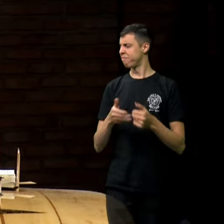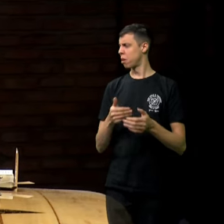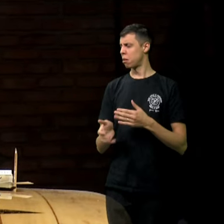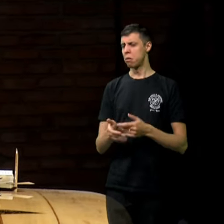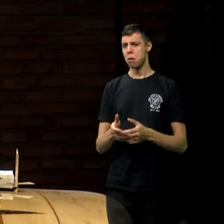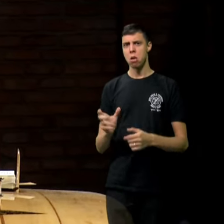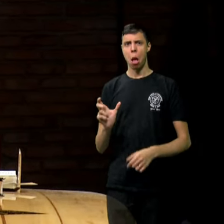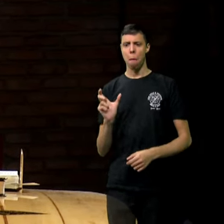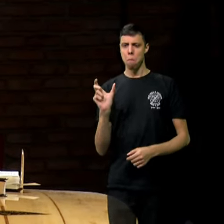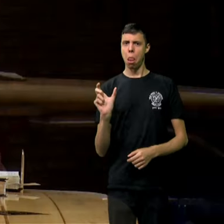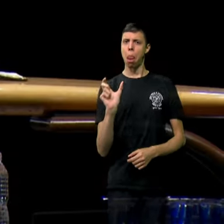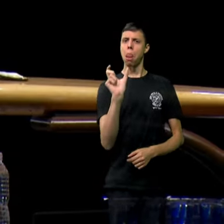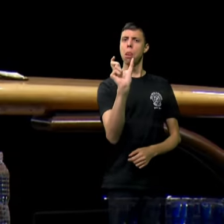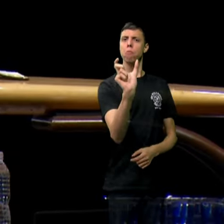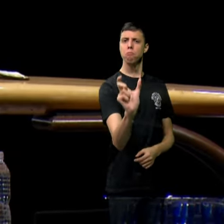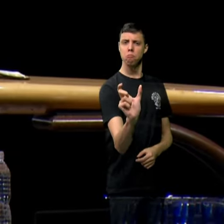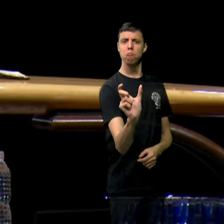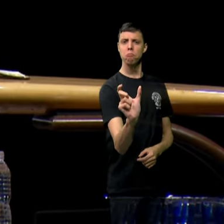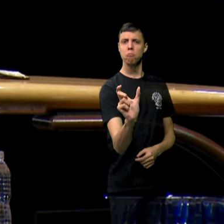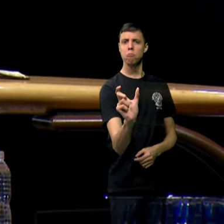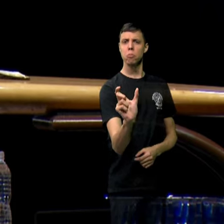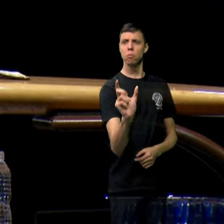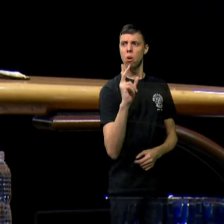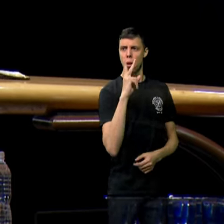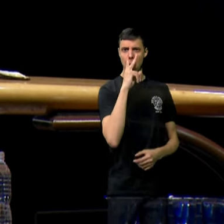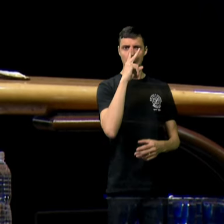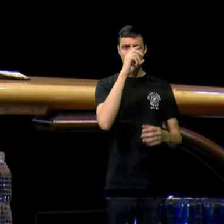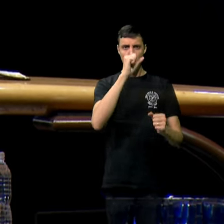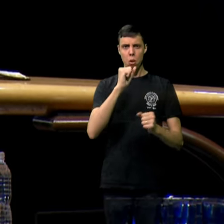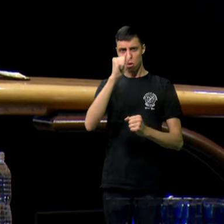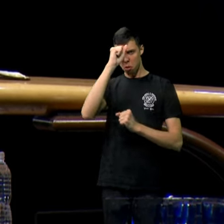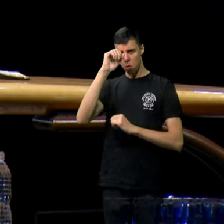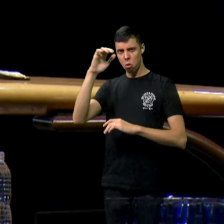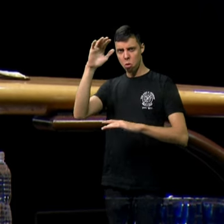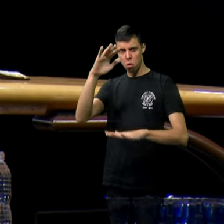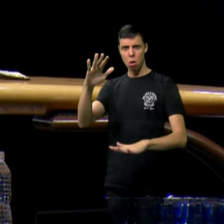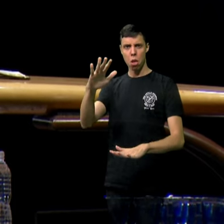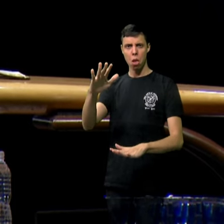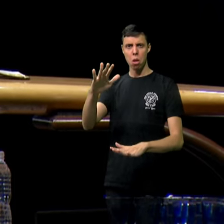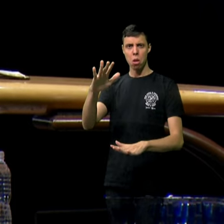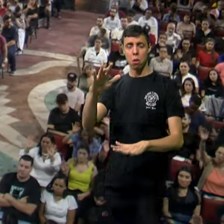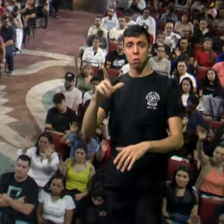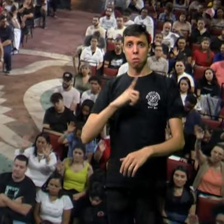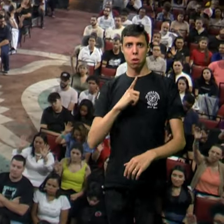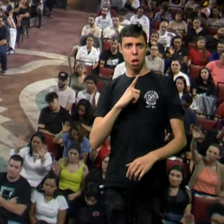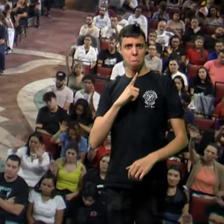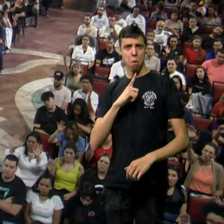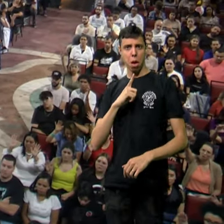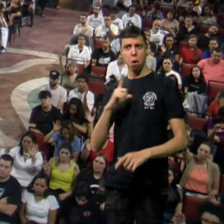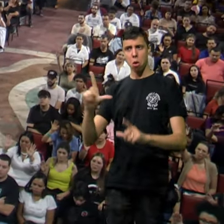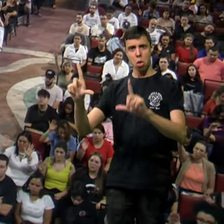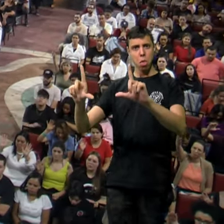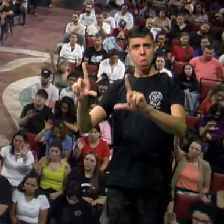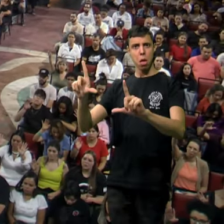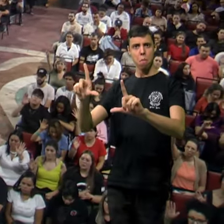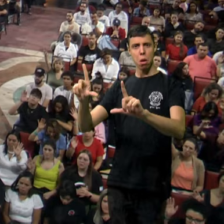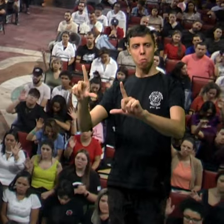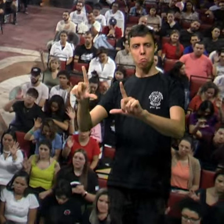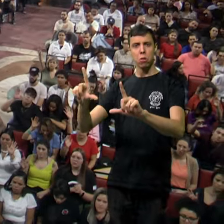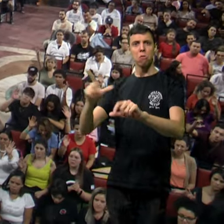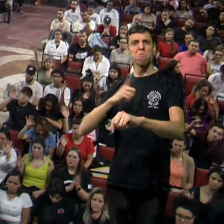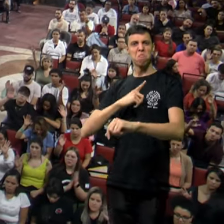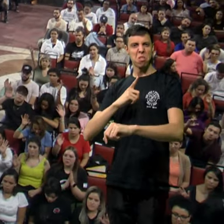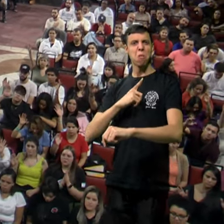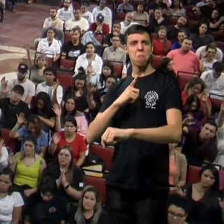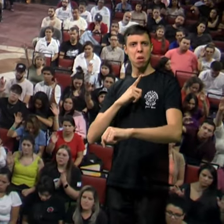palavra vivifique o poder e a sobrenaturalidade em vocês, que também vem através da mídia, como os aqui presentes,